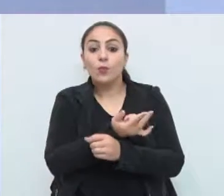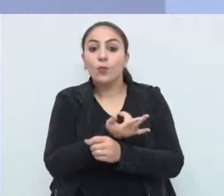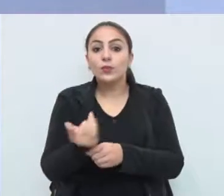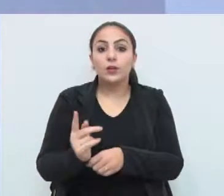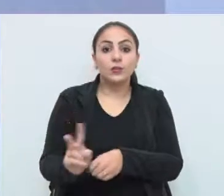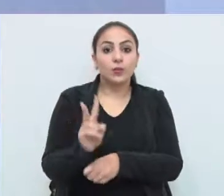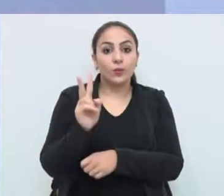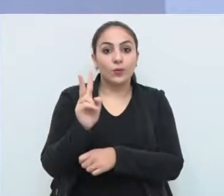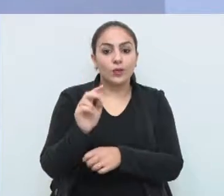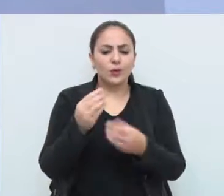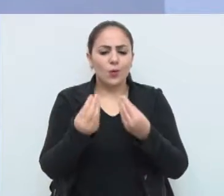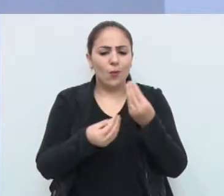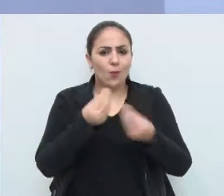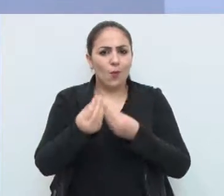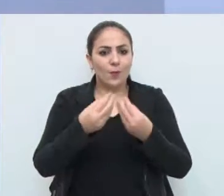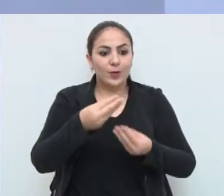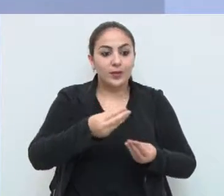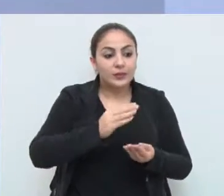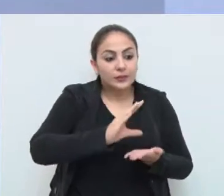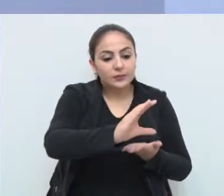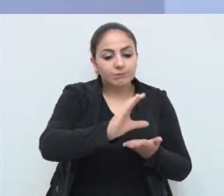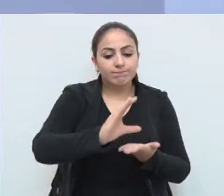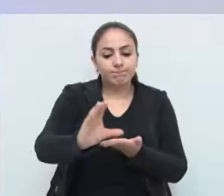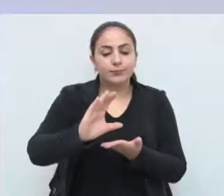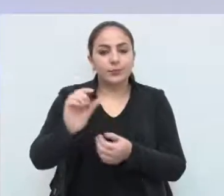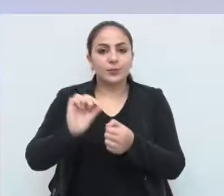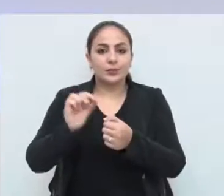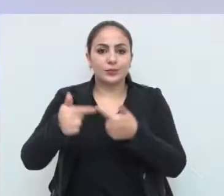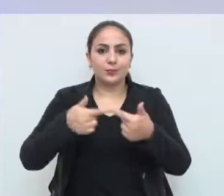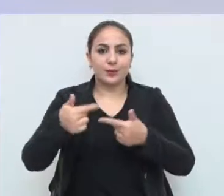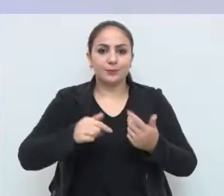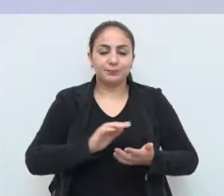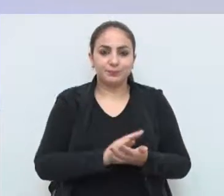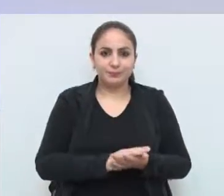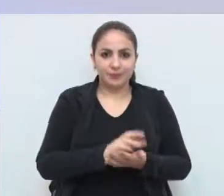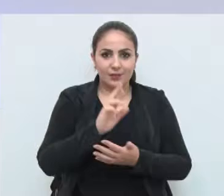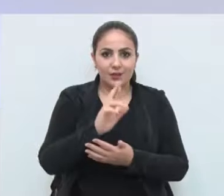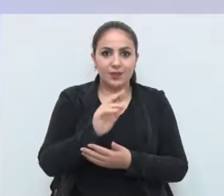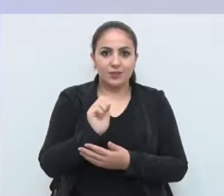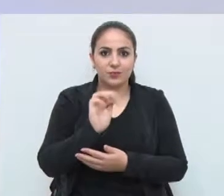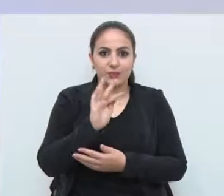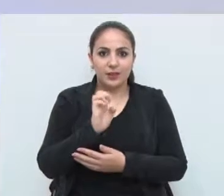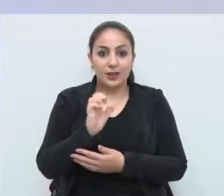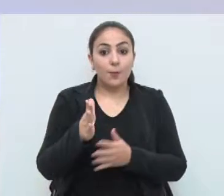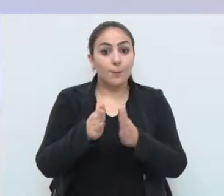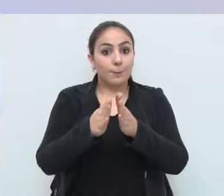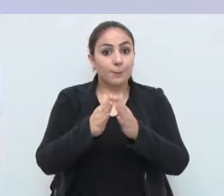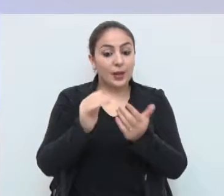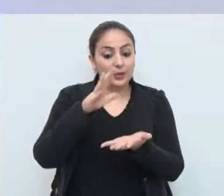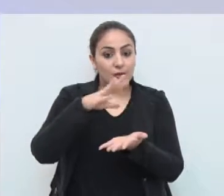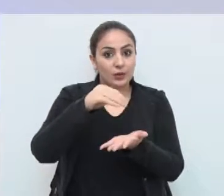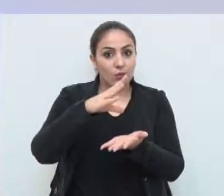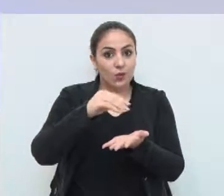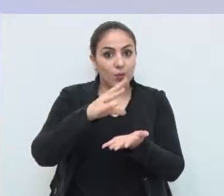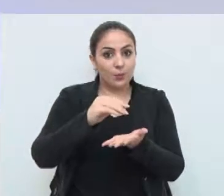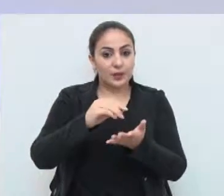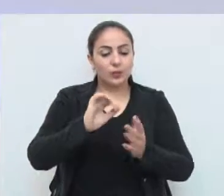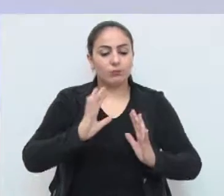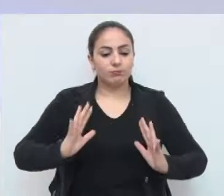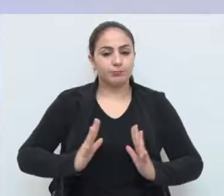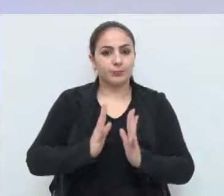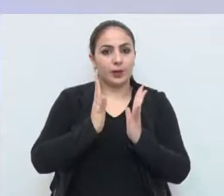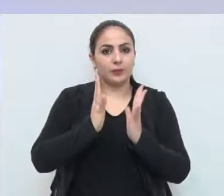recursos e a forma que eles são distribuídos para a prestação do serviço. Rafael Colucci solicita cópia do impacto de vizinhança